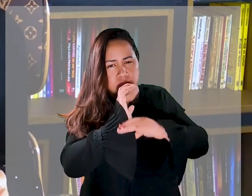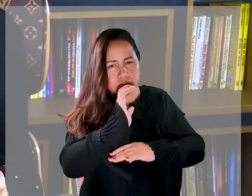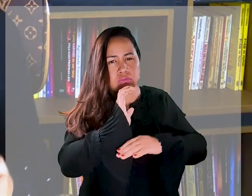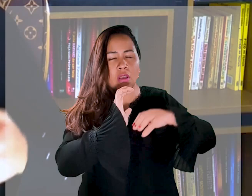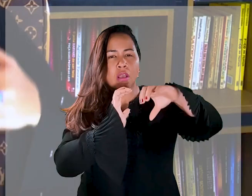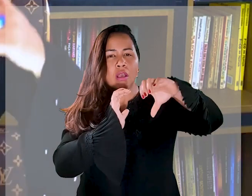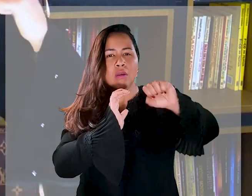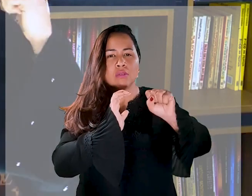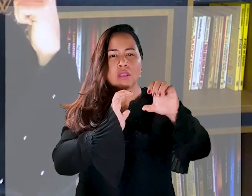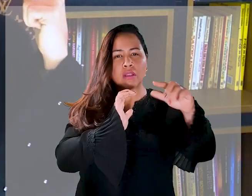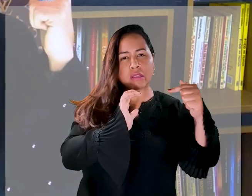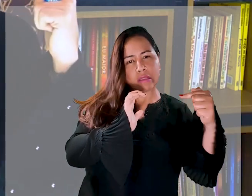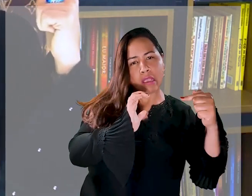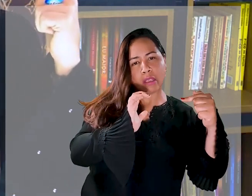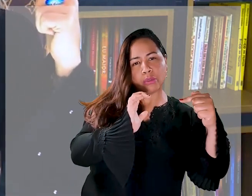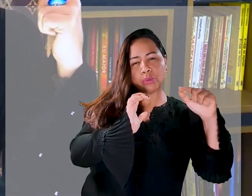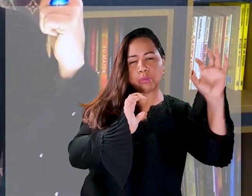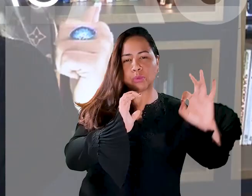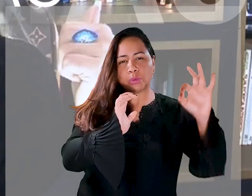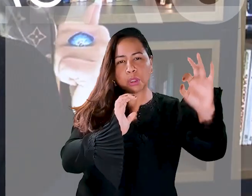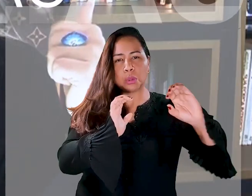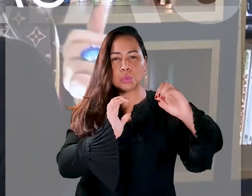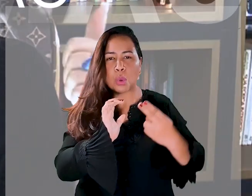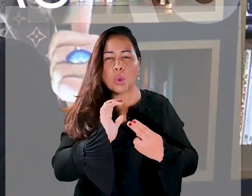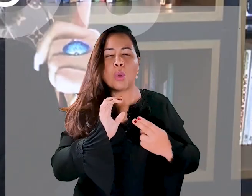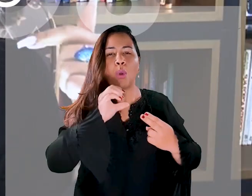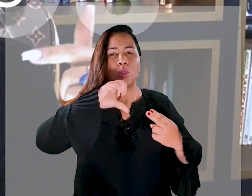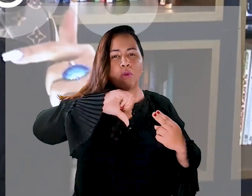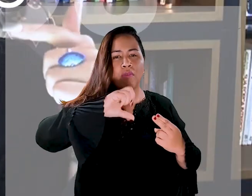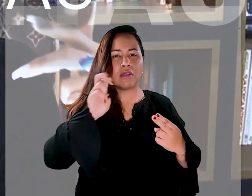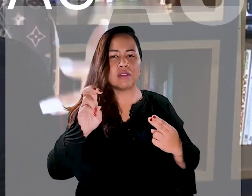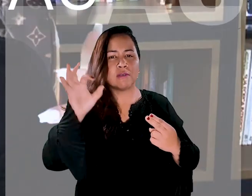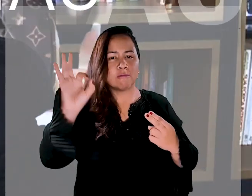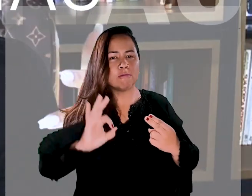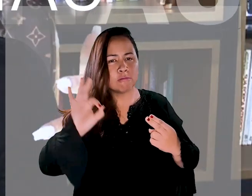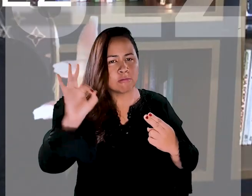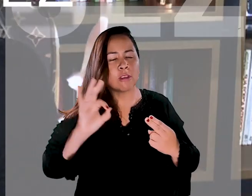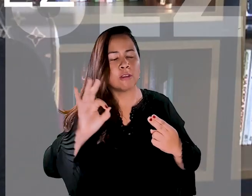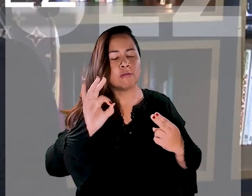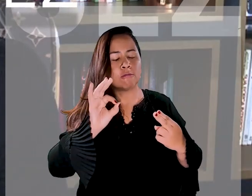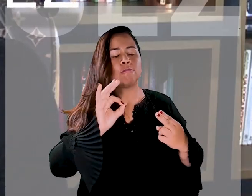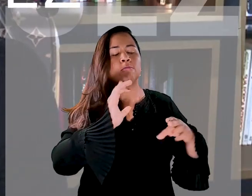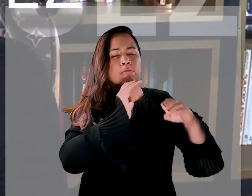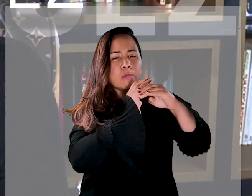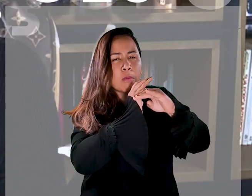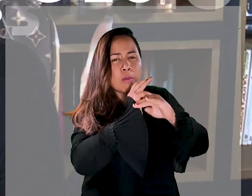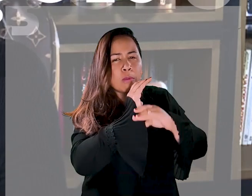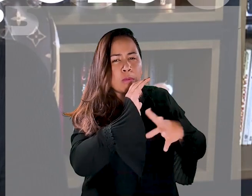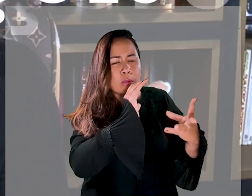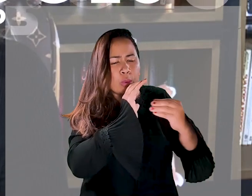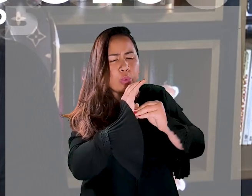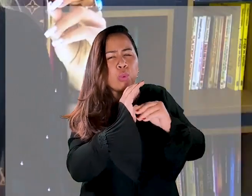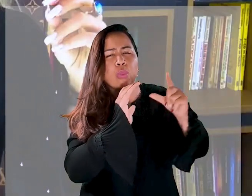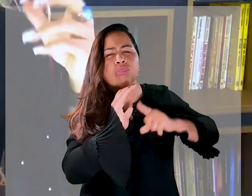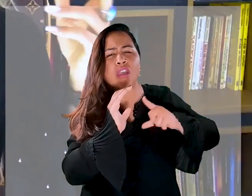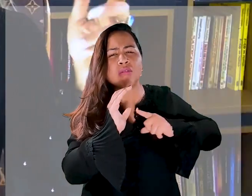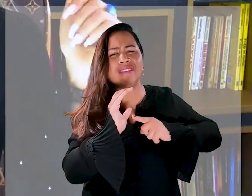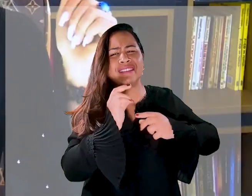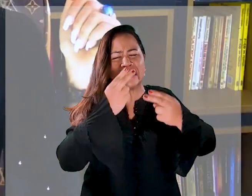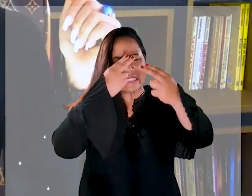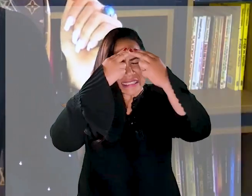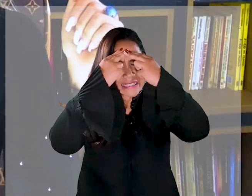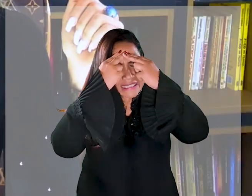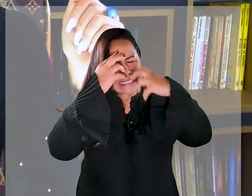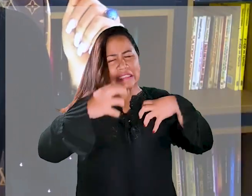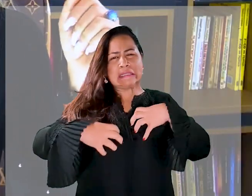vida. Então, lá na mente inconsciente, nós temos os traumas, os medos, as angústias, a escassez, as reclamações. Aonde fica